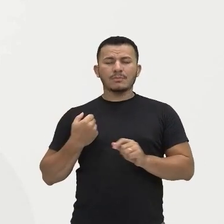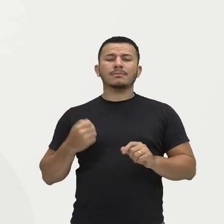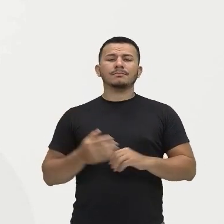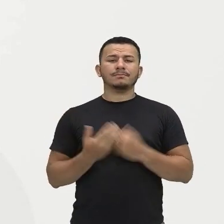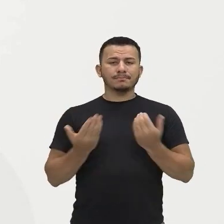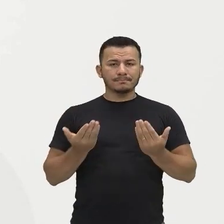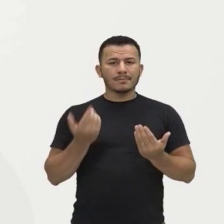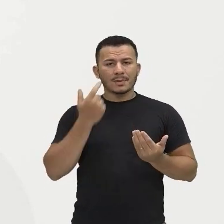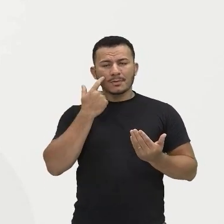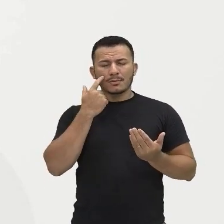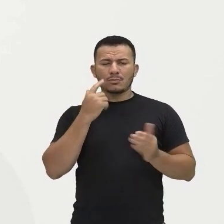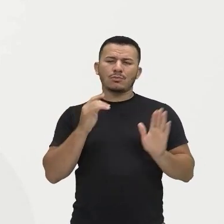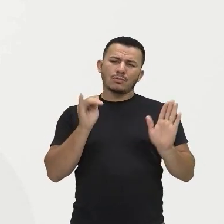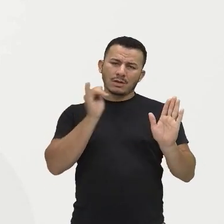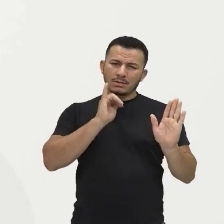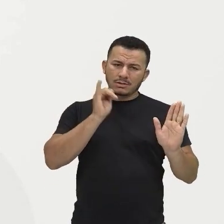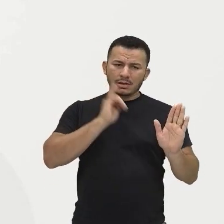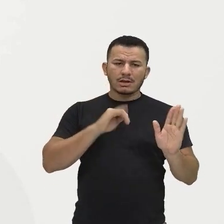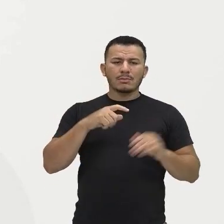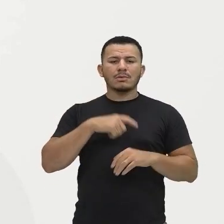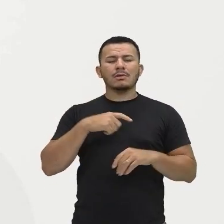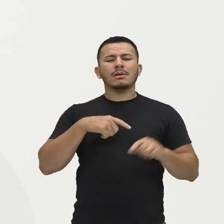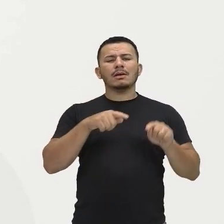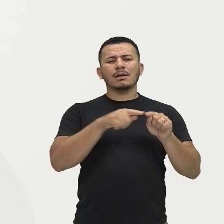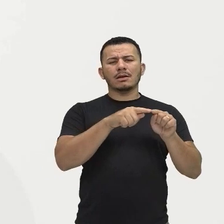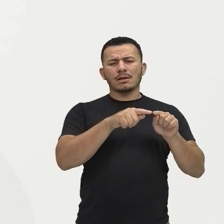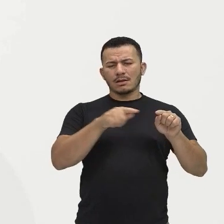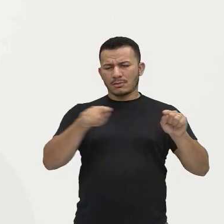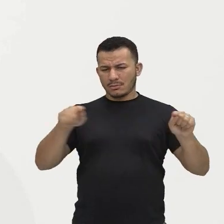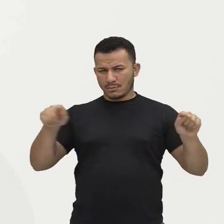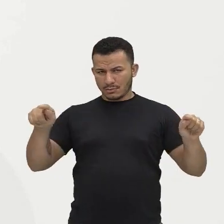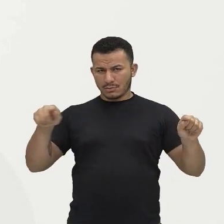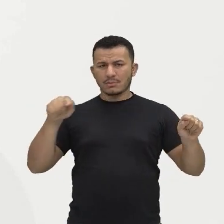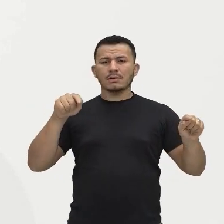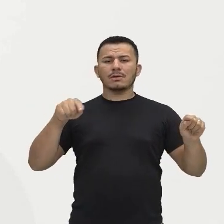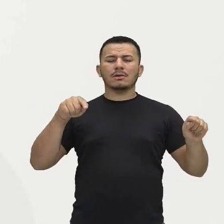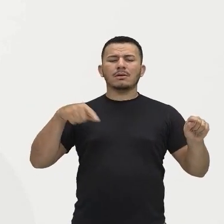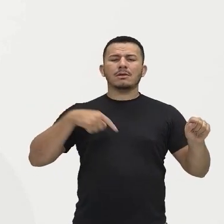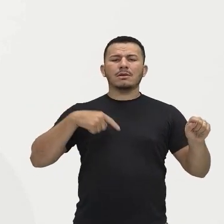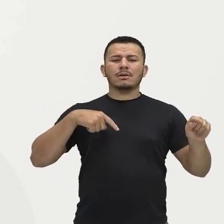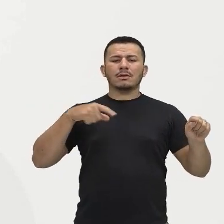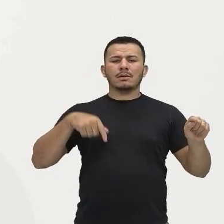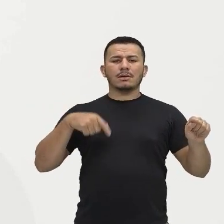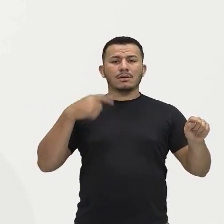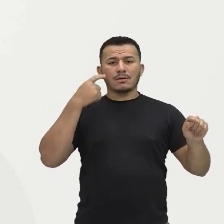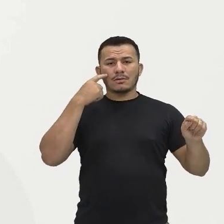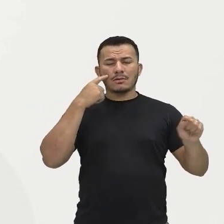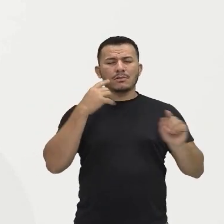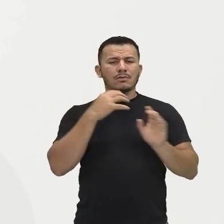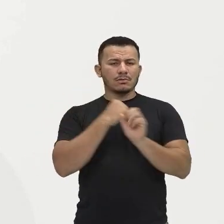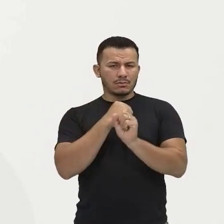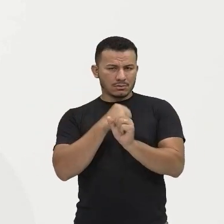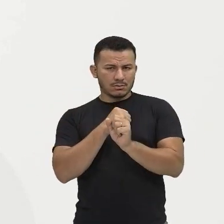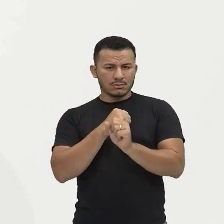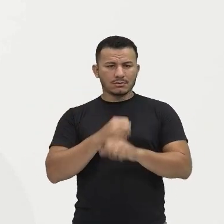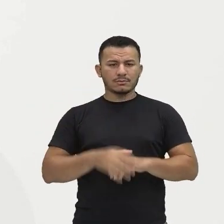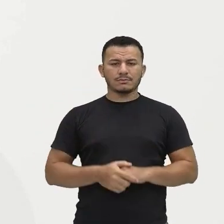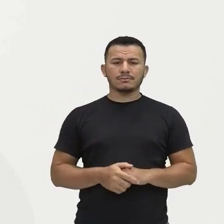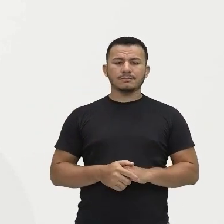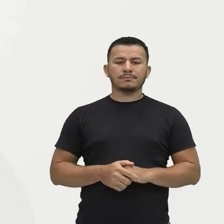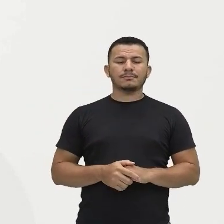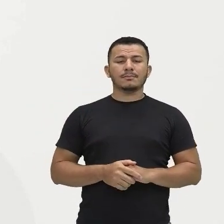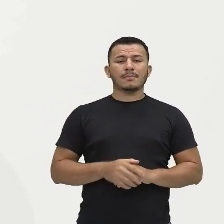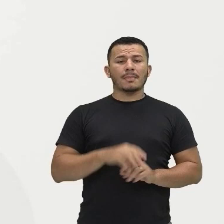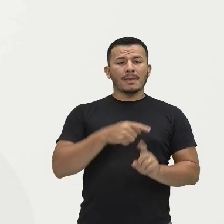Então, vamos supor que nós estamos diante da reta numérica, então nós temos a seguinte conta, olha, mais